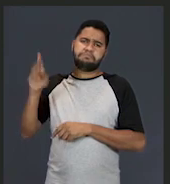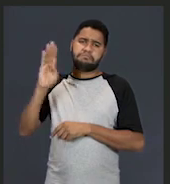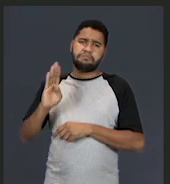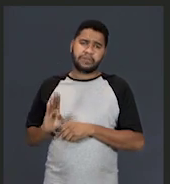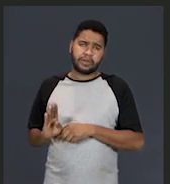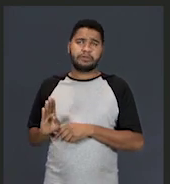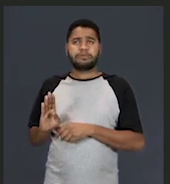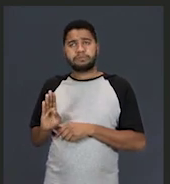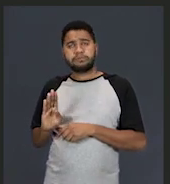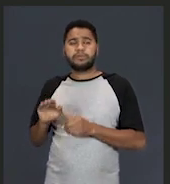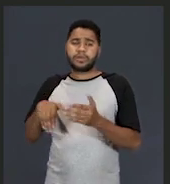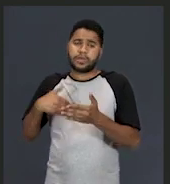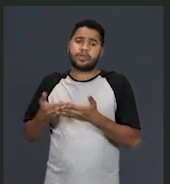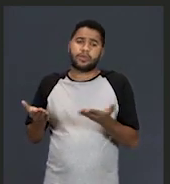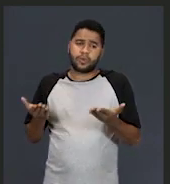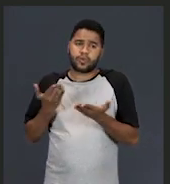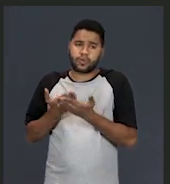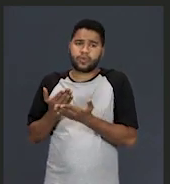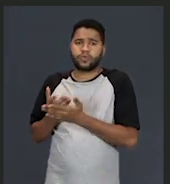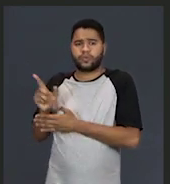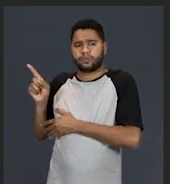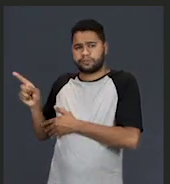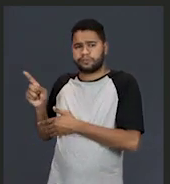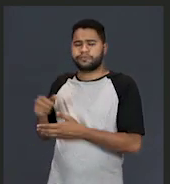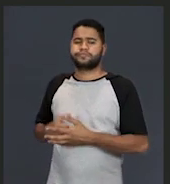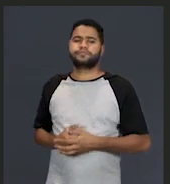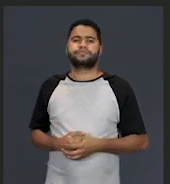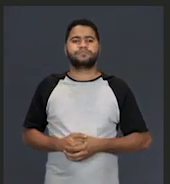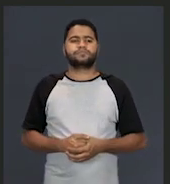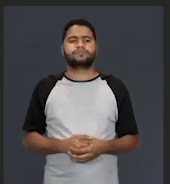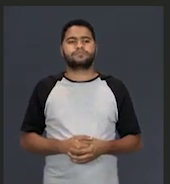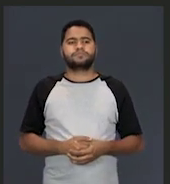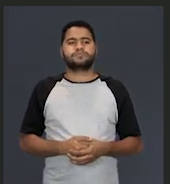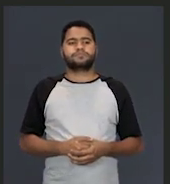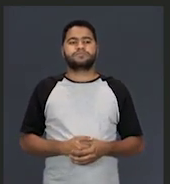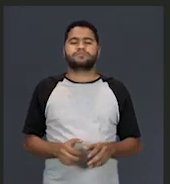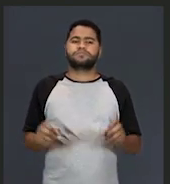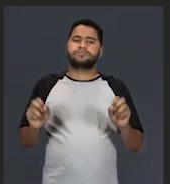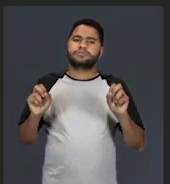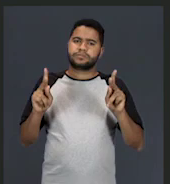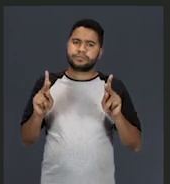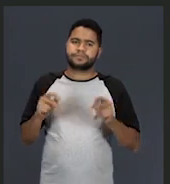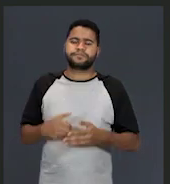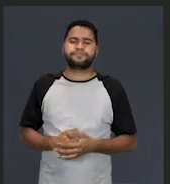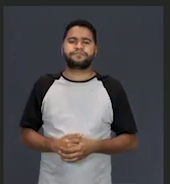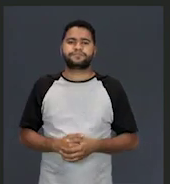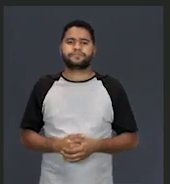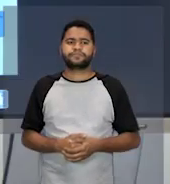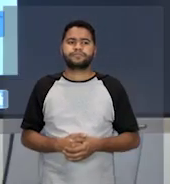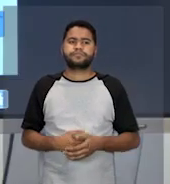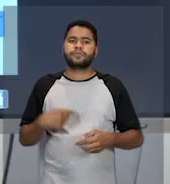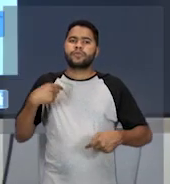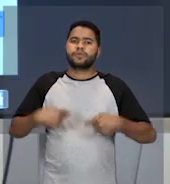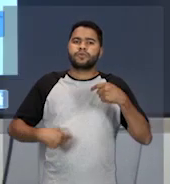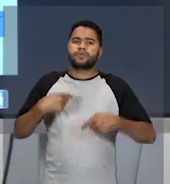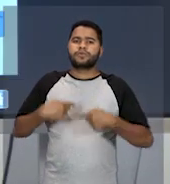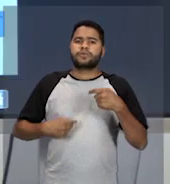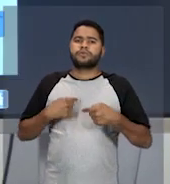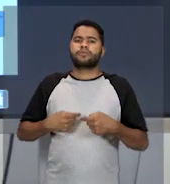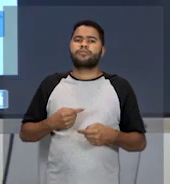gente ainda estuda dessa forma, tá? Ok, então vamos lá. Sistema